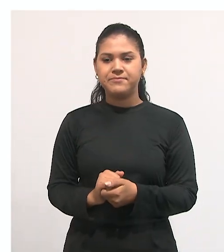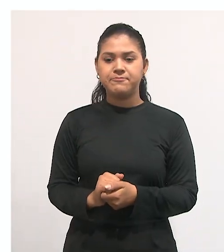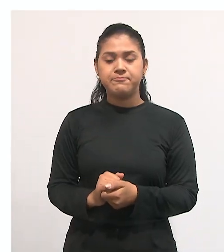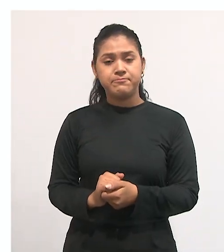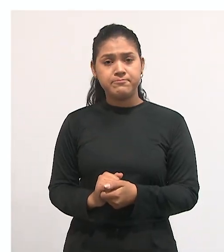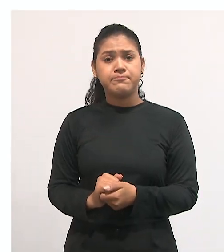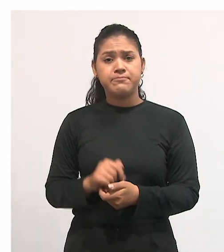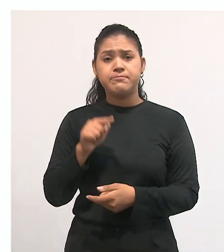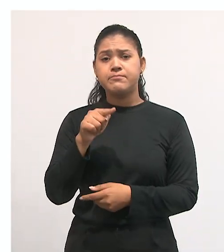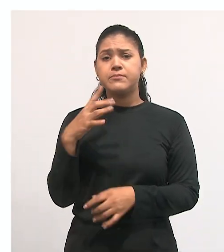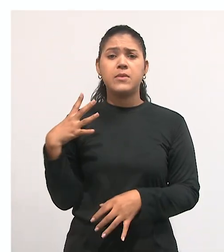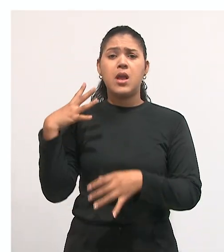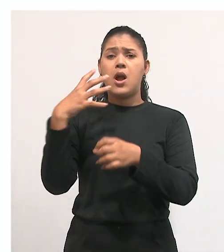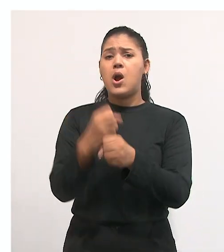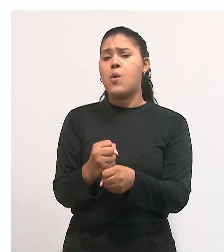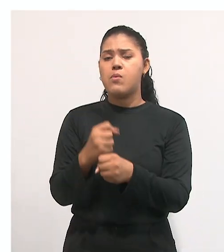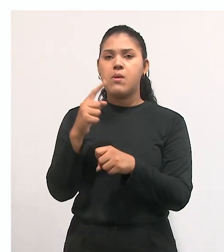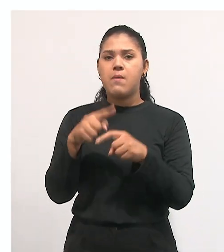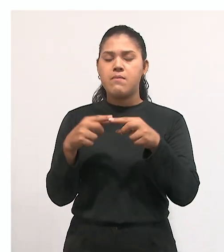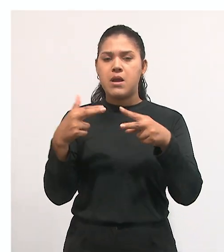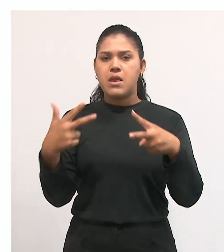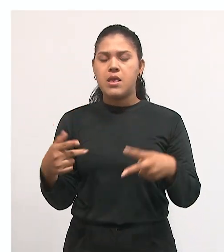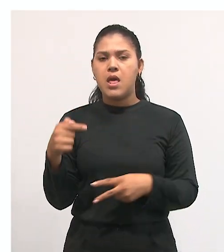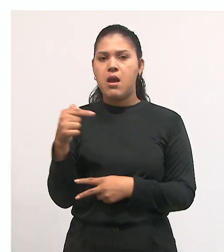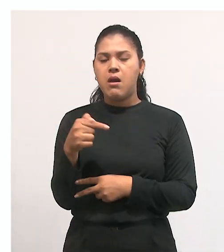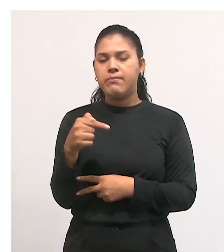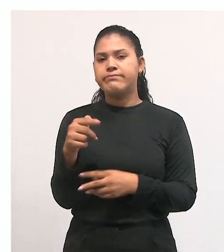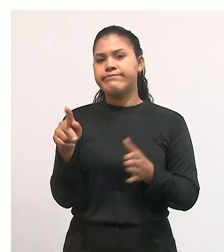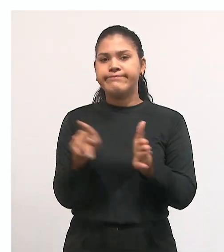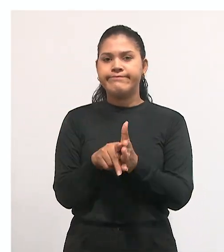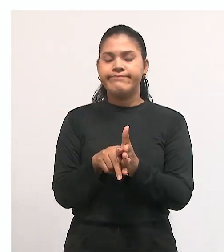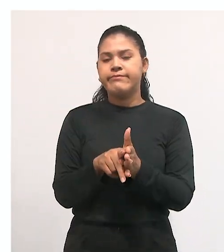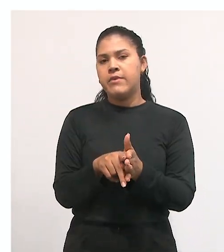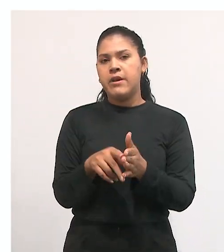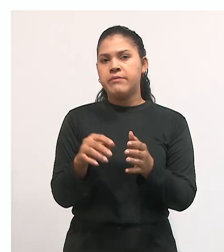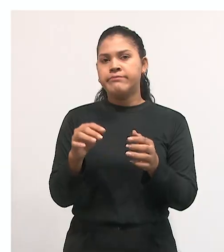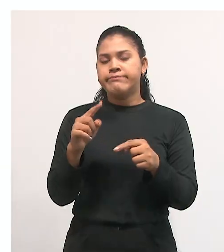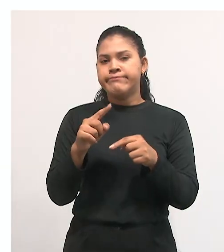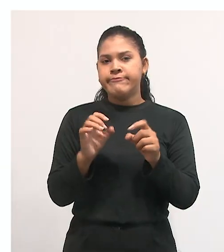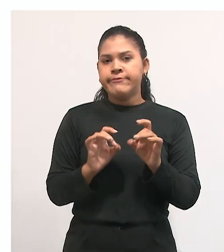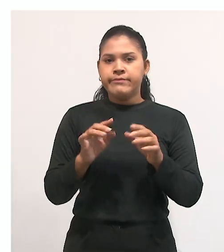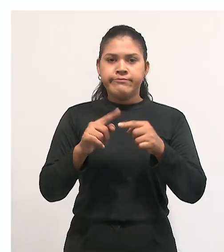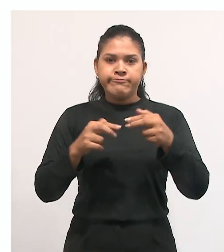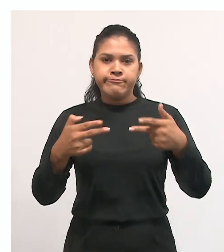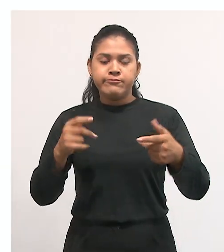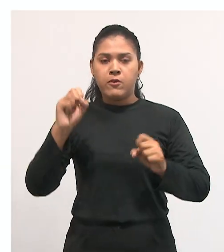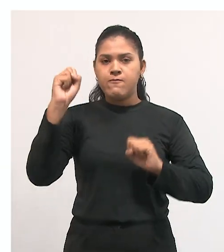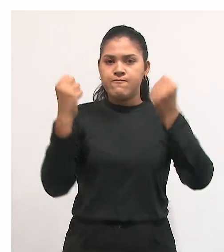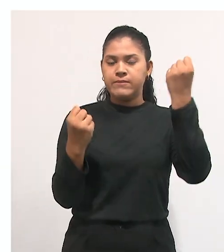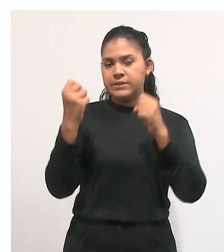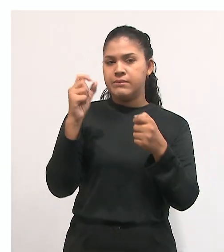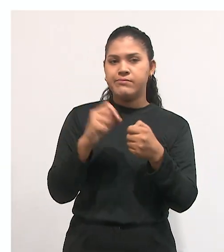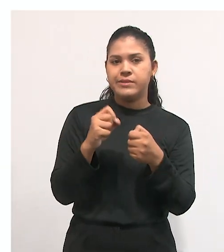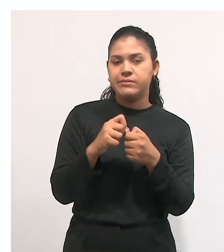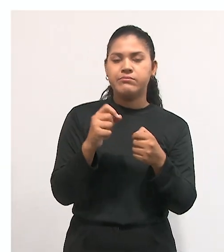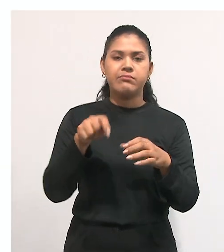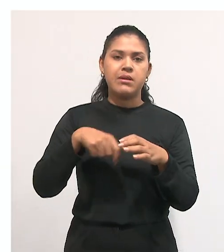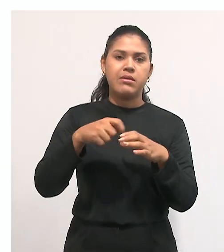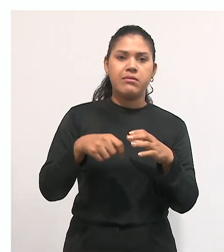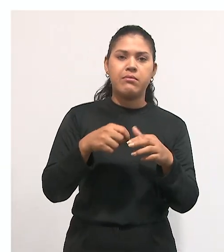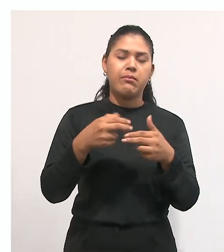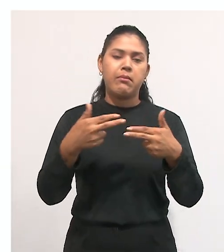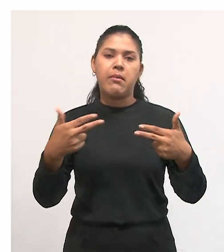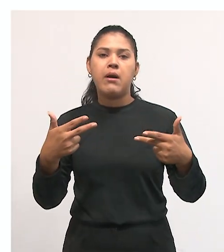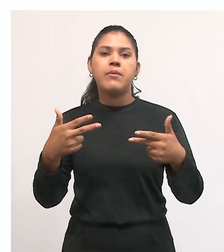forma, o cálculo desse tipo aqui de capacidade produtiva realizada, né, gente, é feito com base em estimativas, né, levando